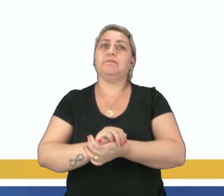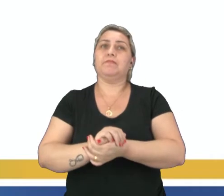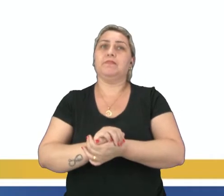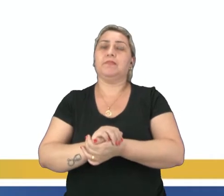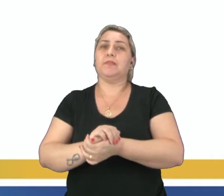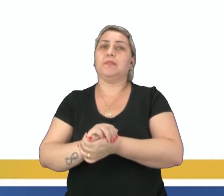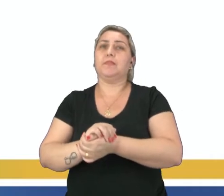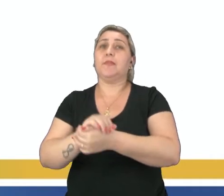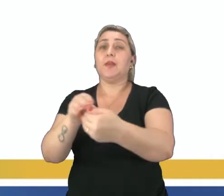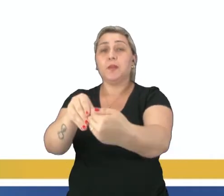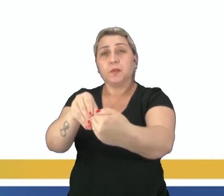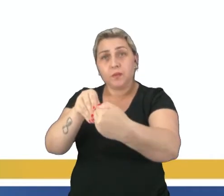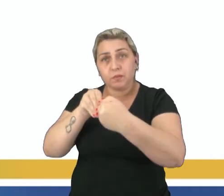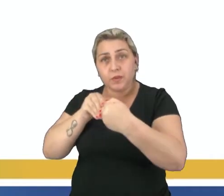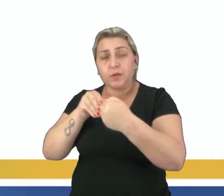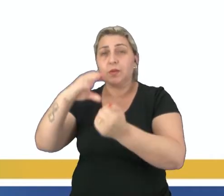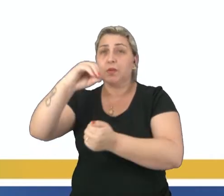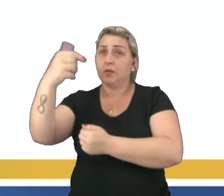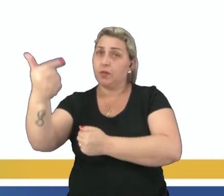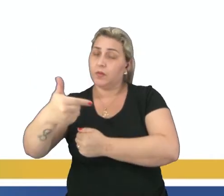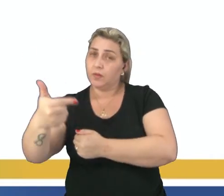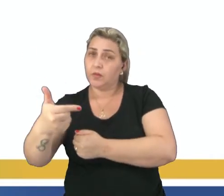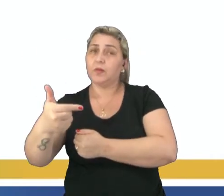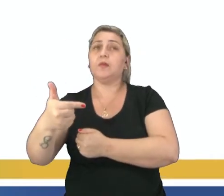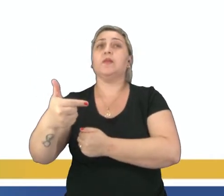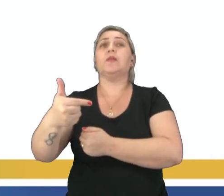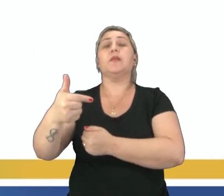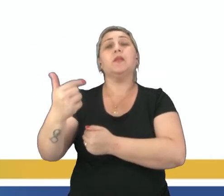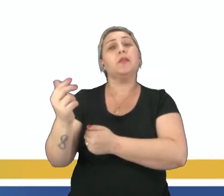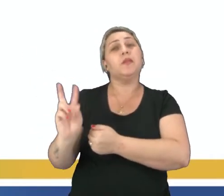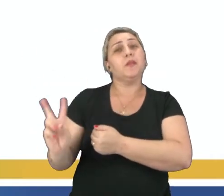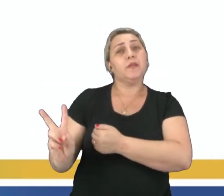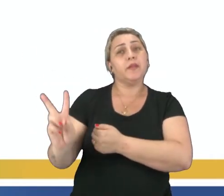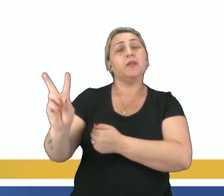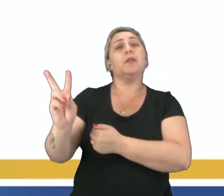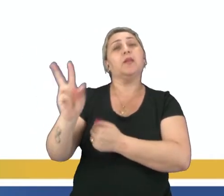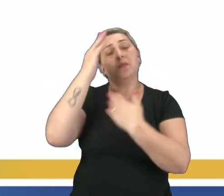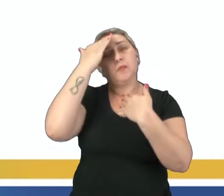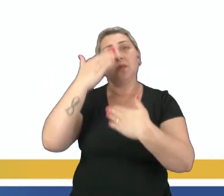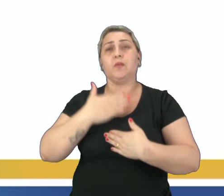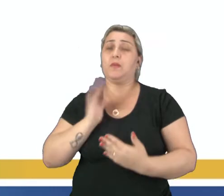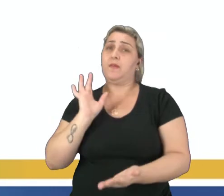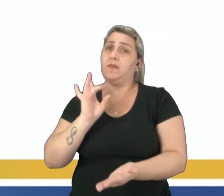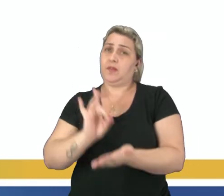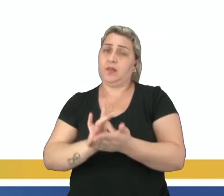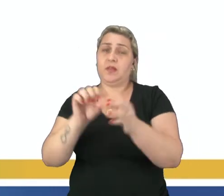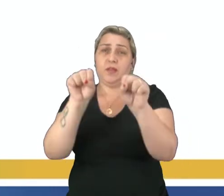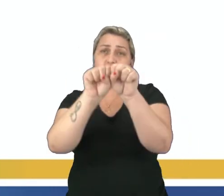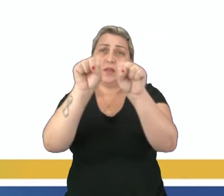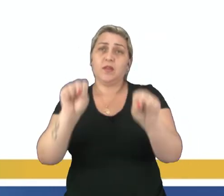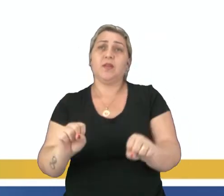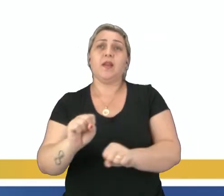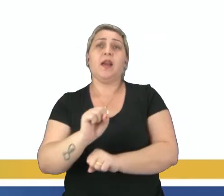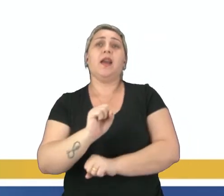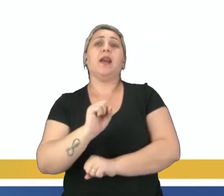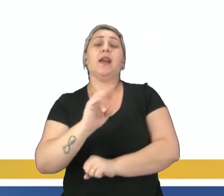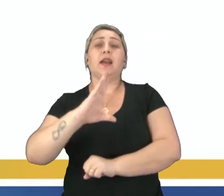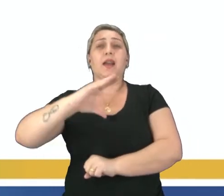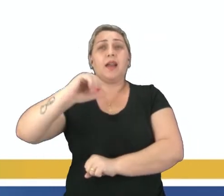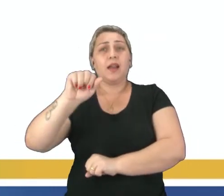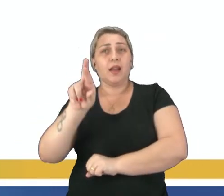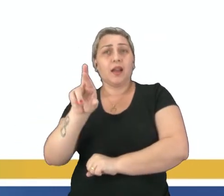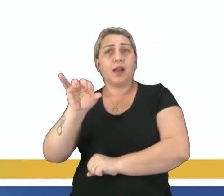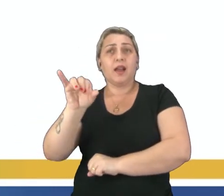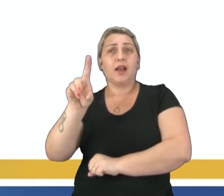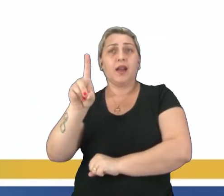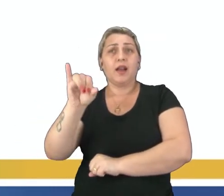lembrar e resgatar alguns dados para que seja possível, né, o correto preenchimento de toda essa ficha.